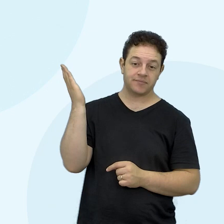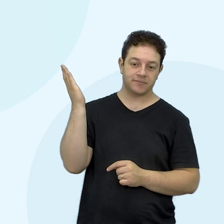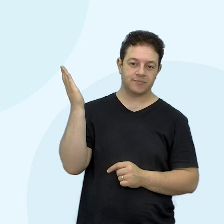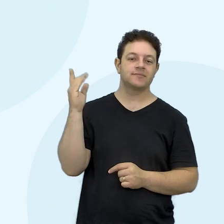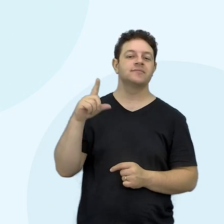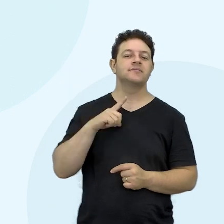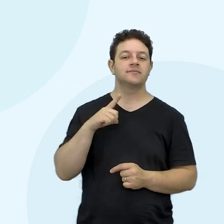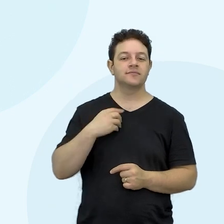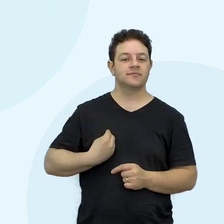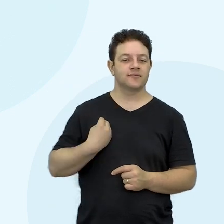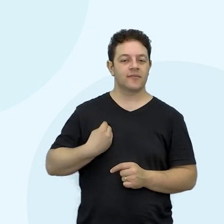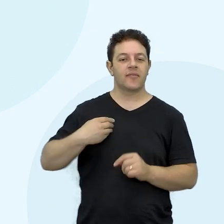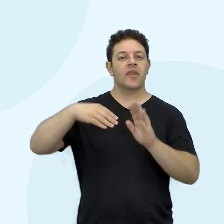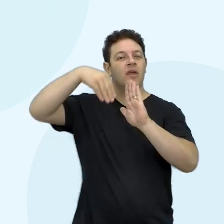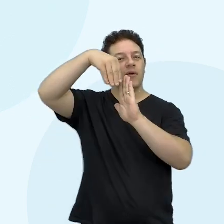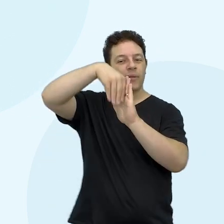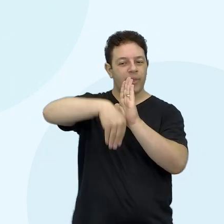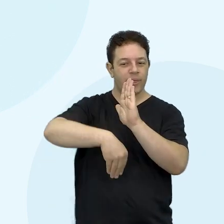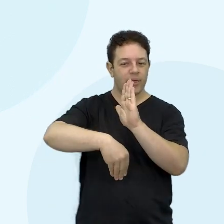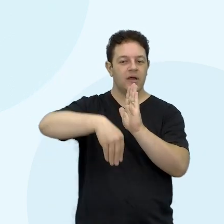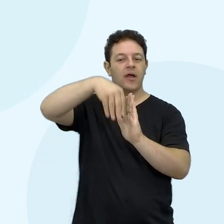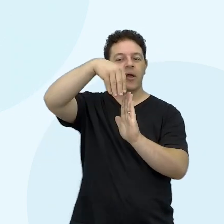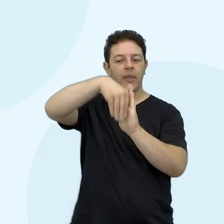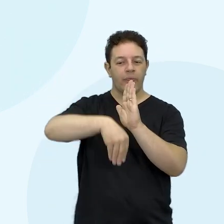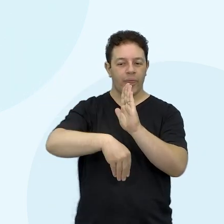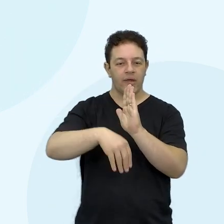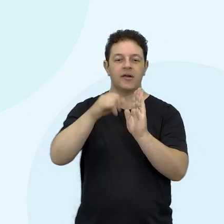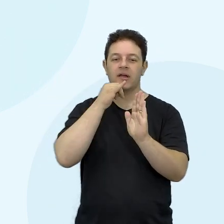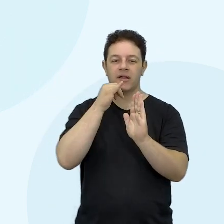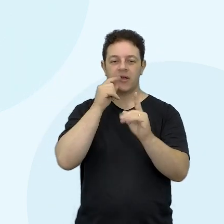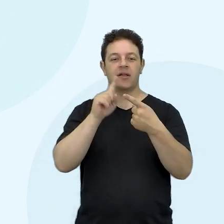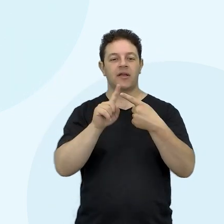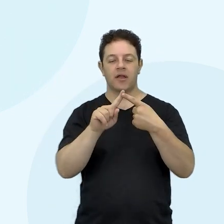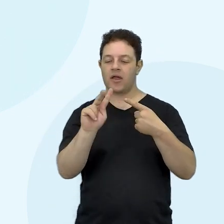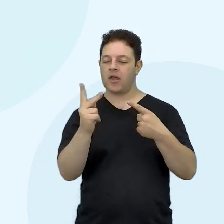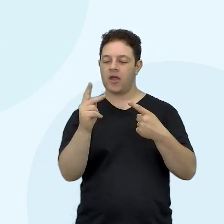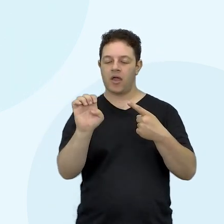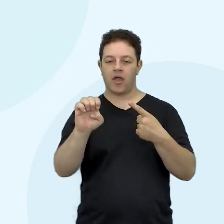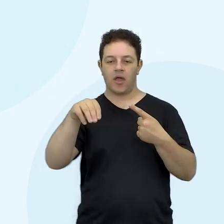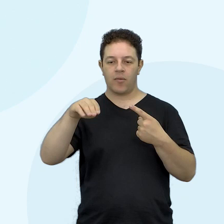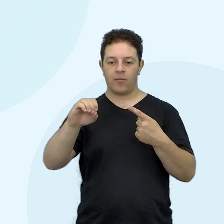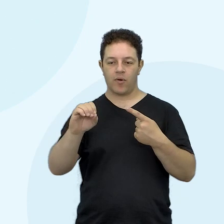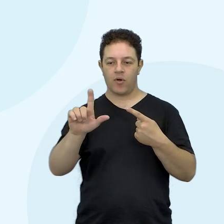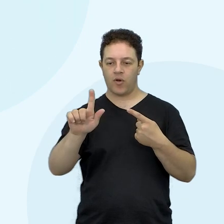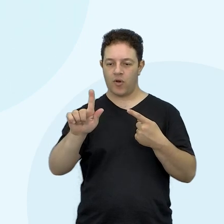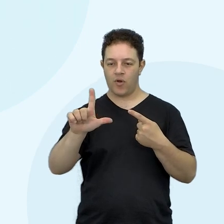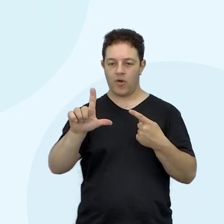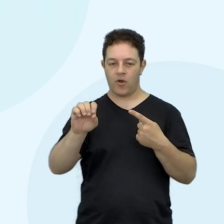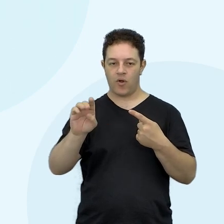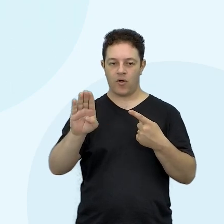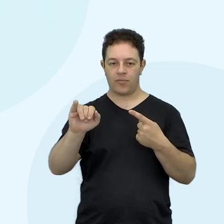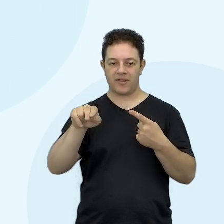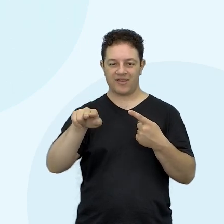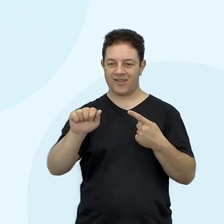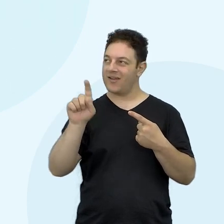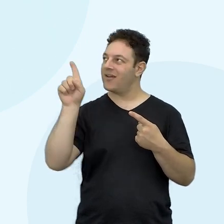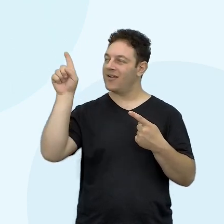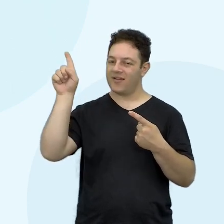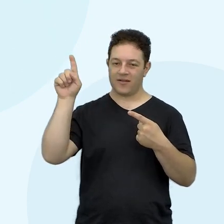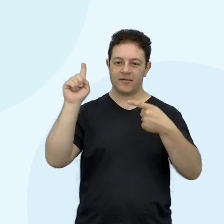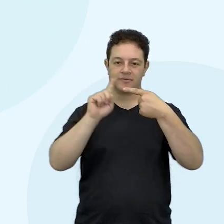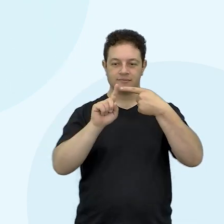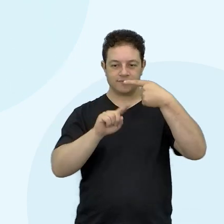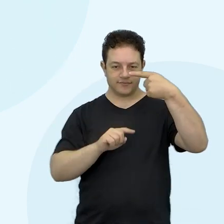gente tem aí, olha, quedas, né, então quedas na formação aí da hemoglobina. Então, olha só, vamos